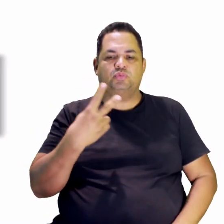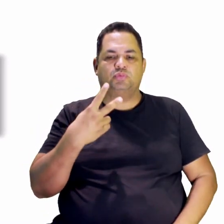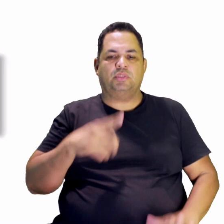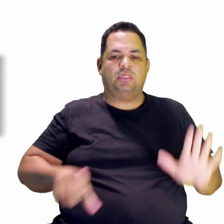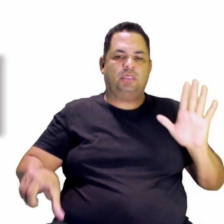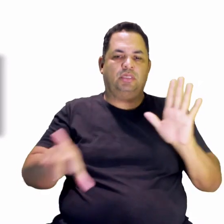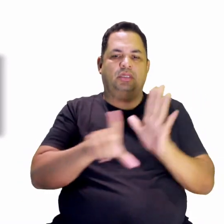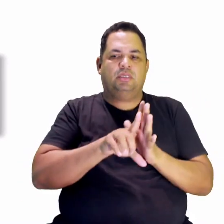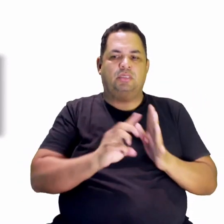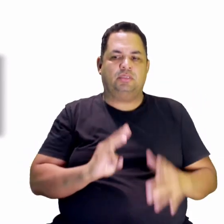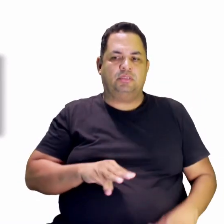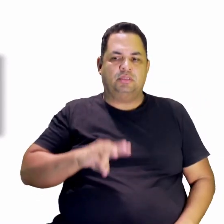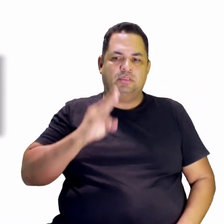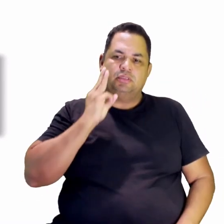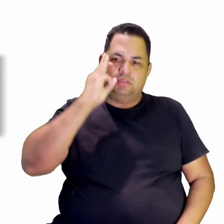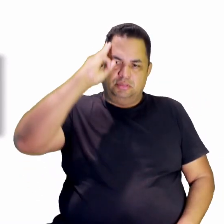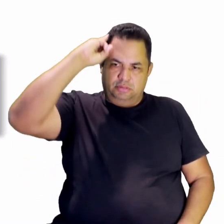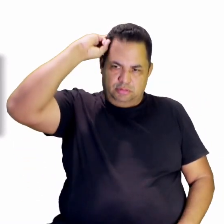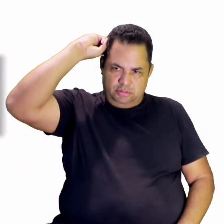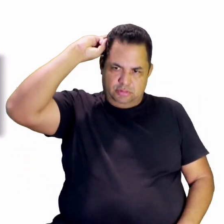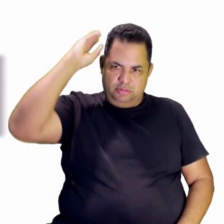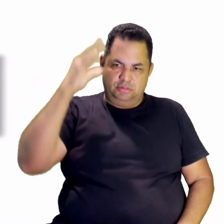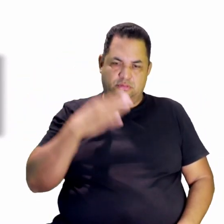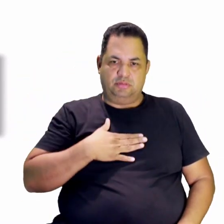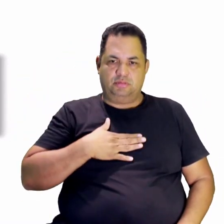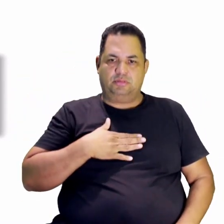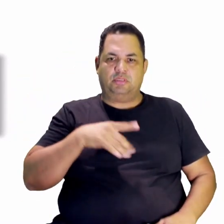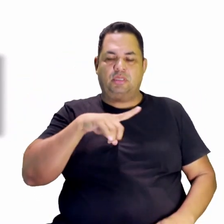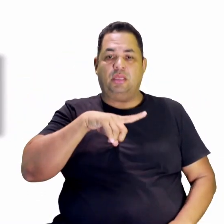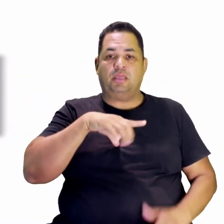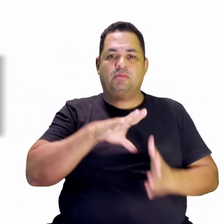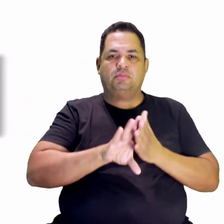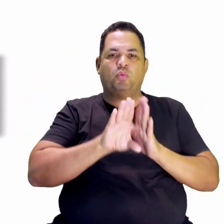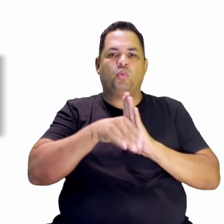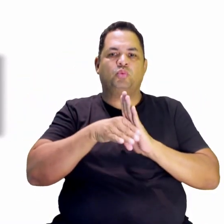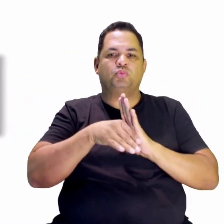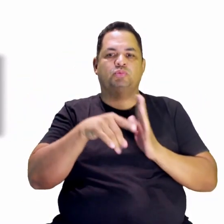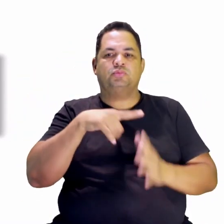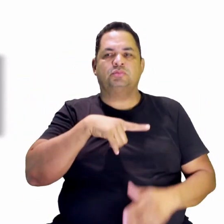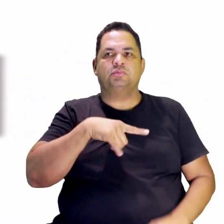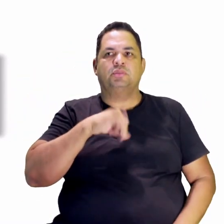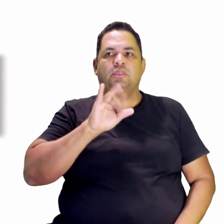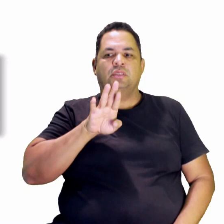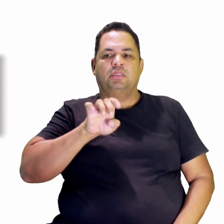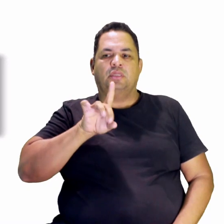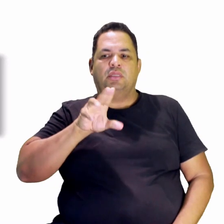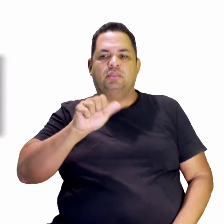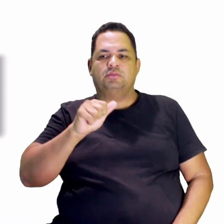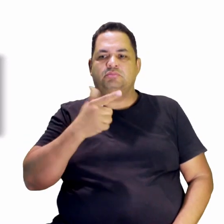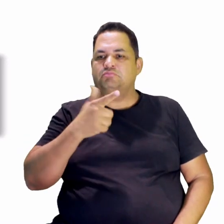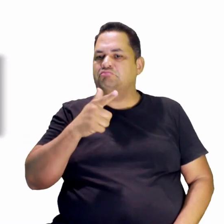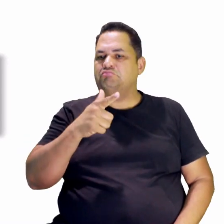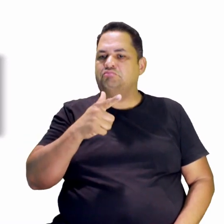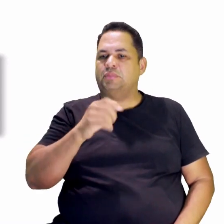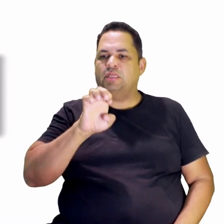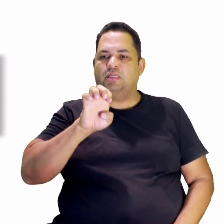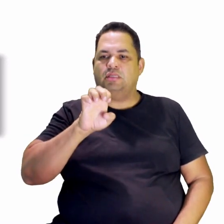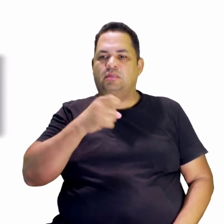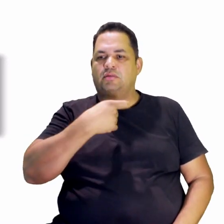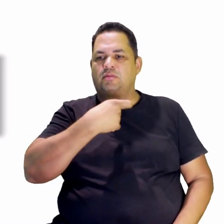Newton. Existe uma expressão matemática que define. Vocês viram lá que na inércia não tinha uma expressão matemática,